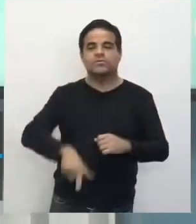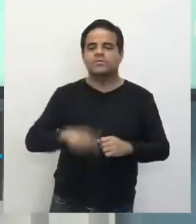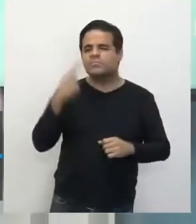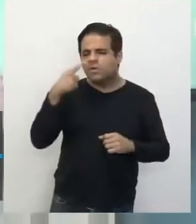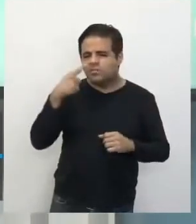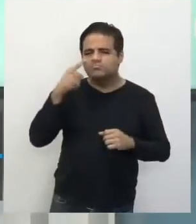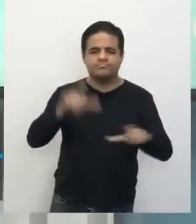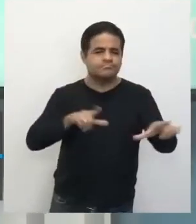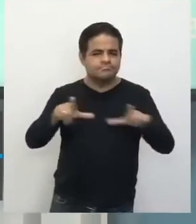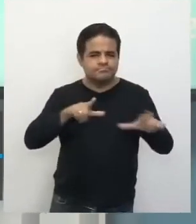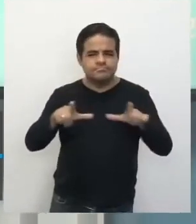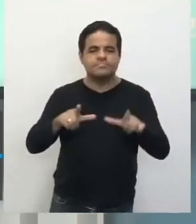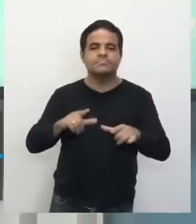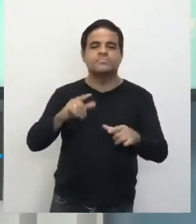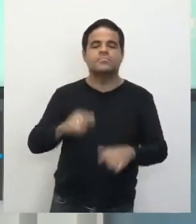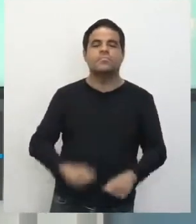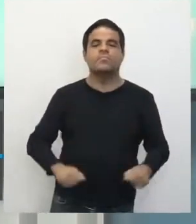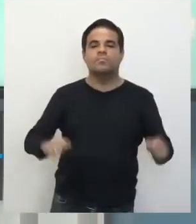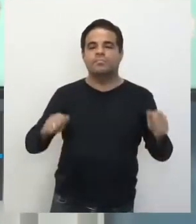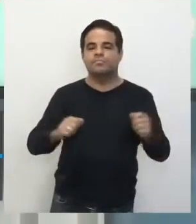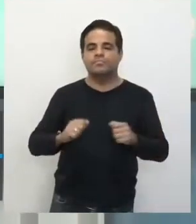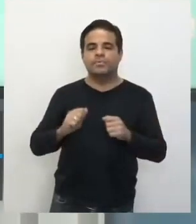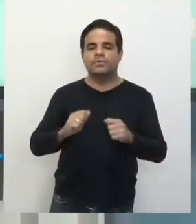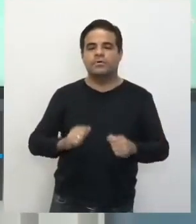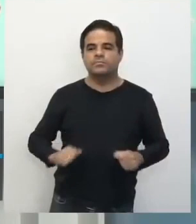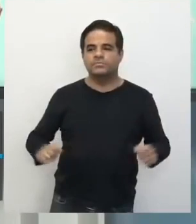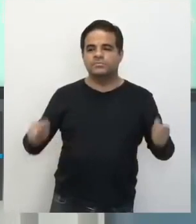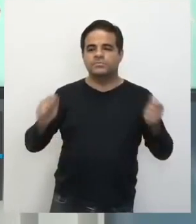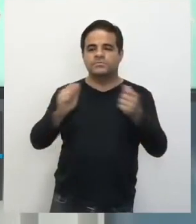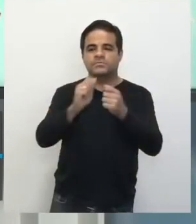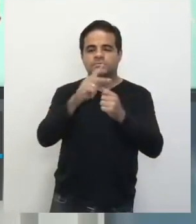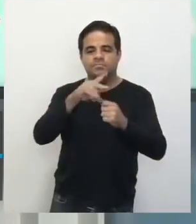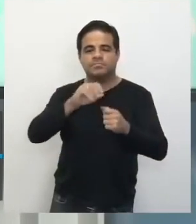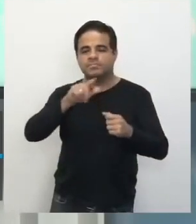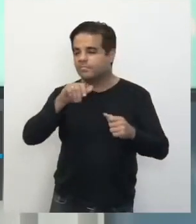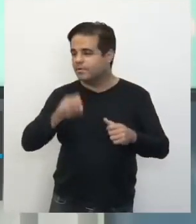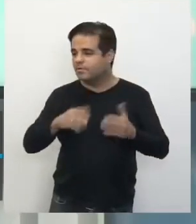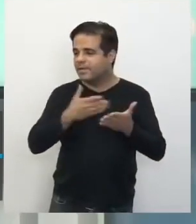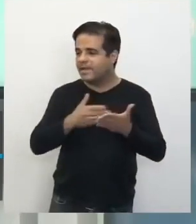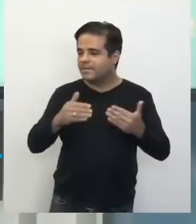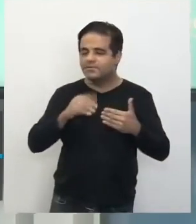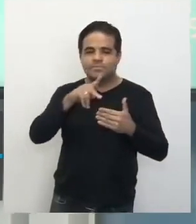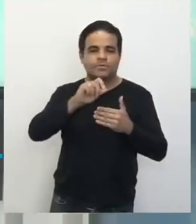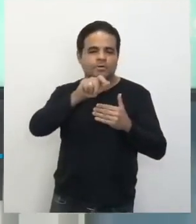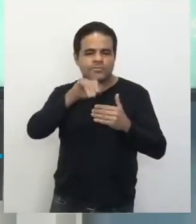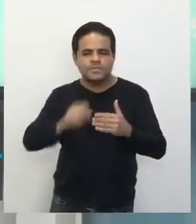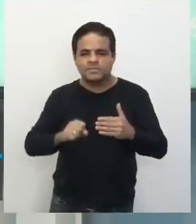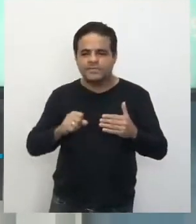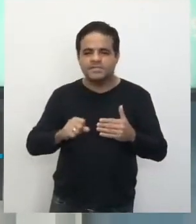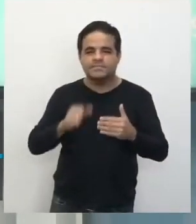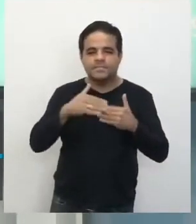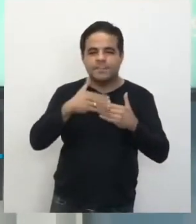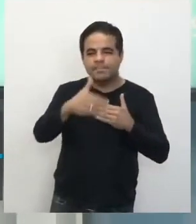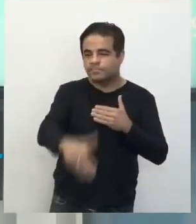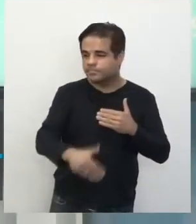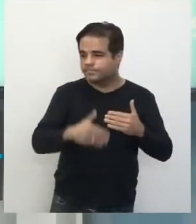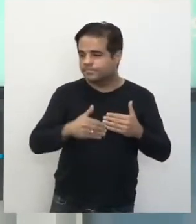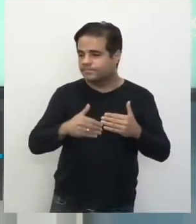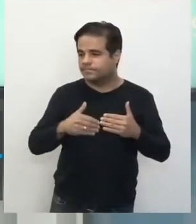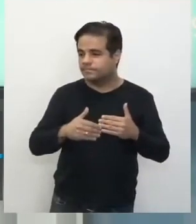gente trabalhar com os polinômios. Então, o polinômio é aquela expressãozinha algébrica, não é? Que tem letras e